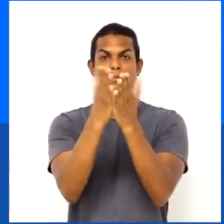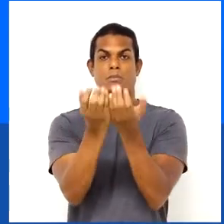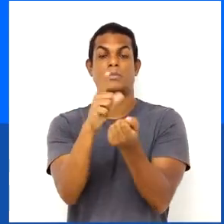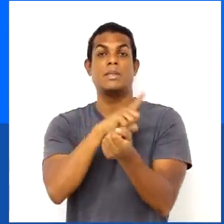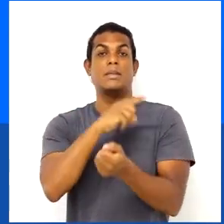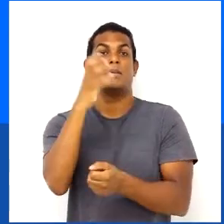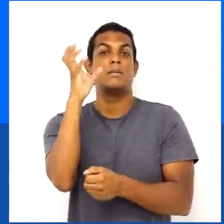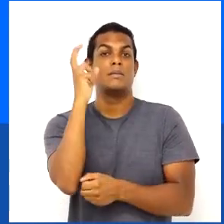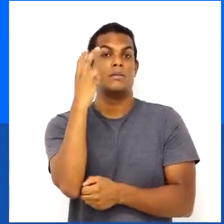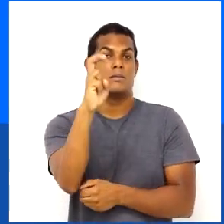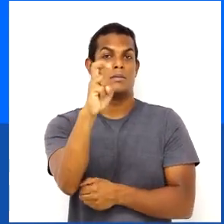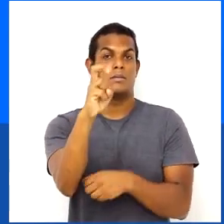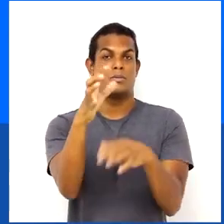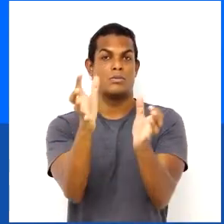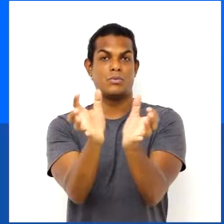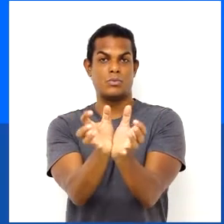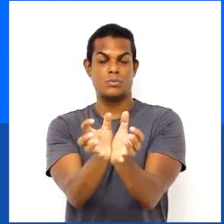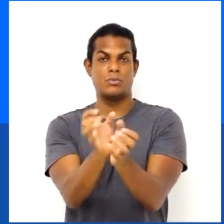apenas um grupo